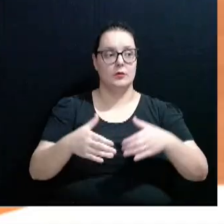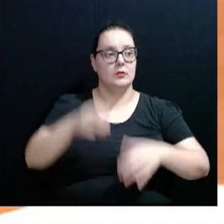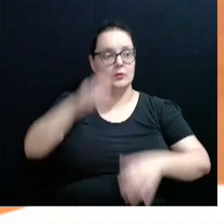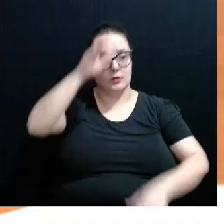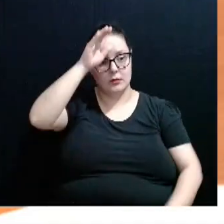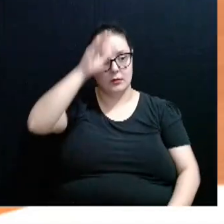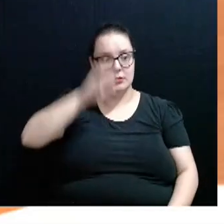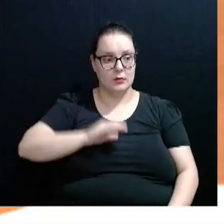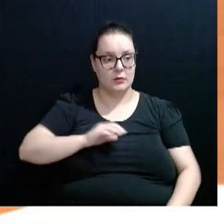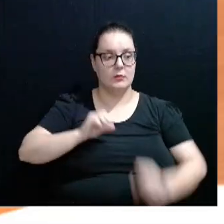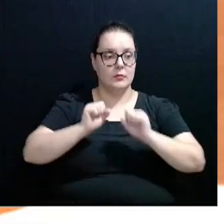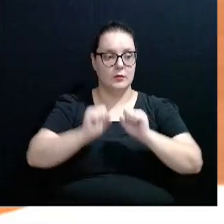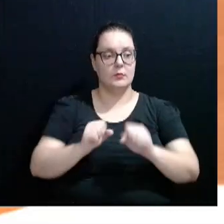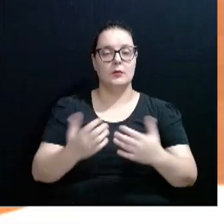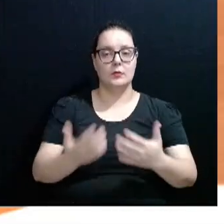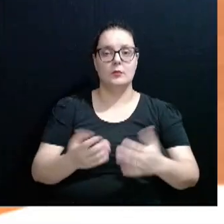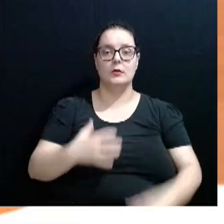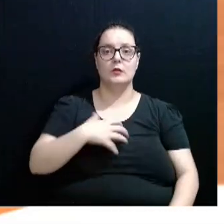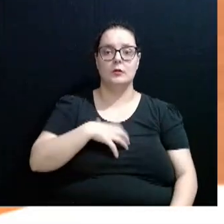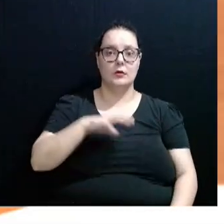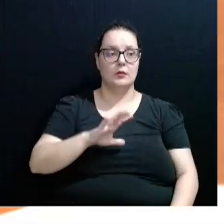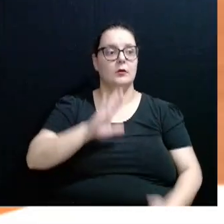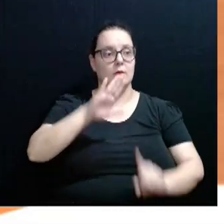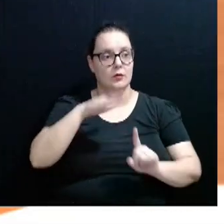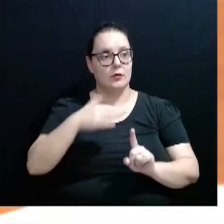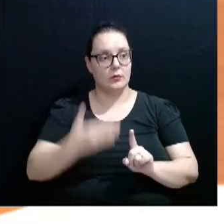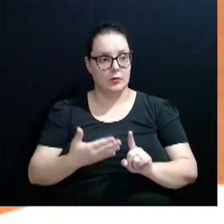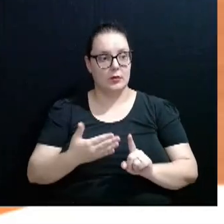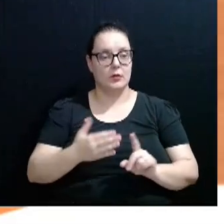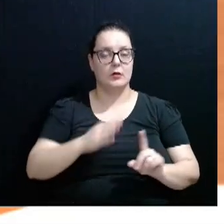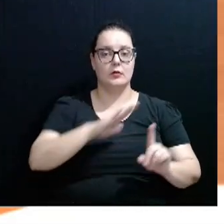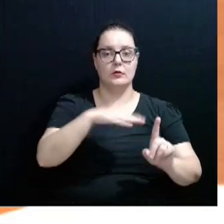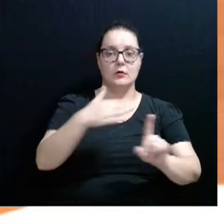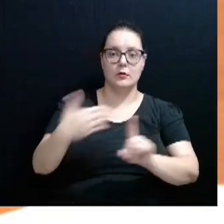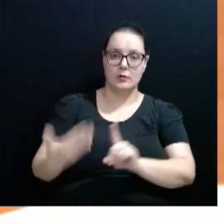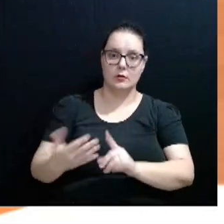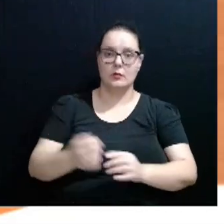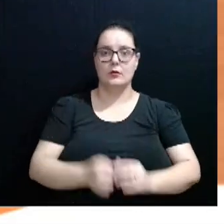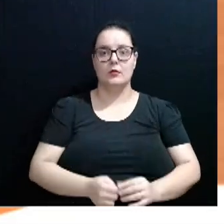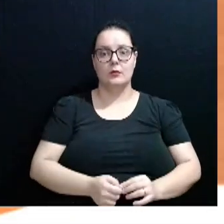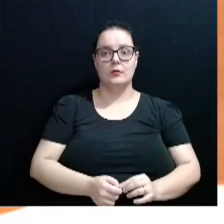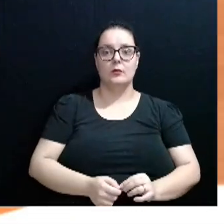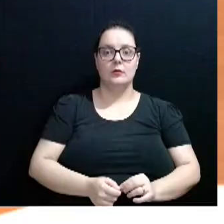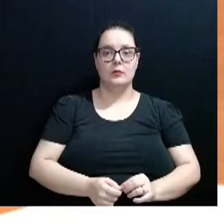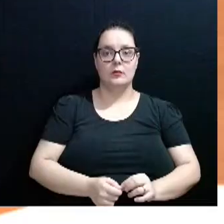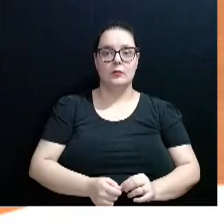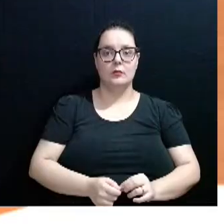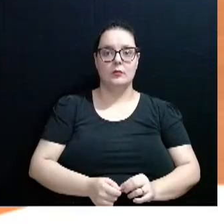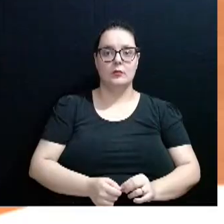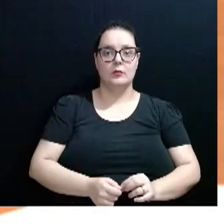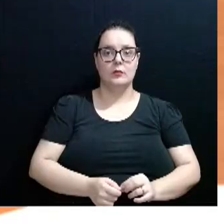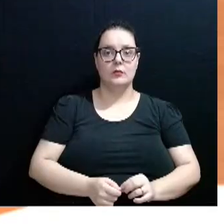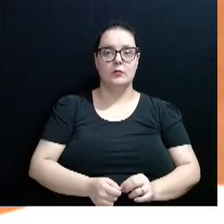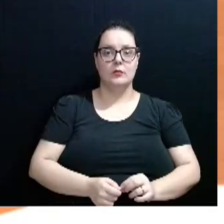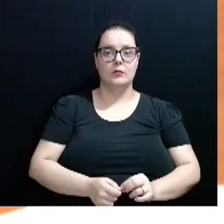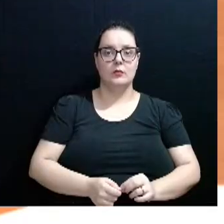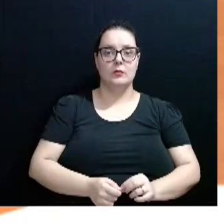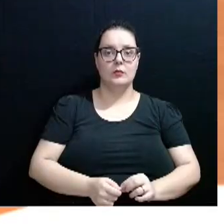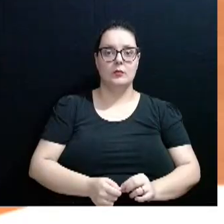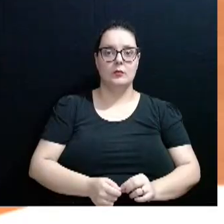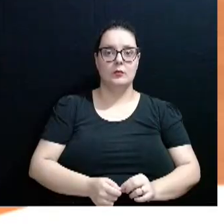poder, desta forma, honrá-las e homenageá-las. Já deixar aqui de